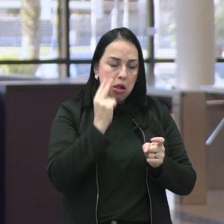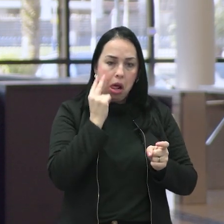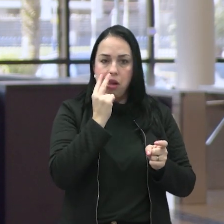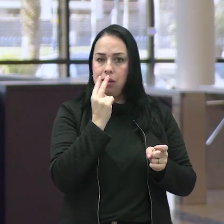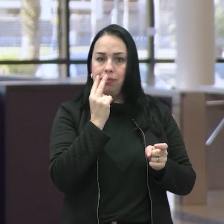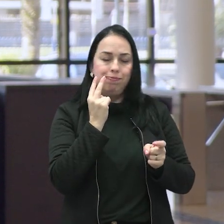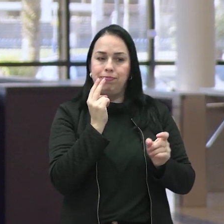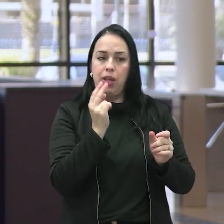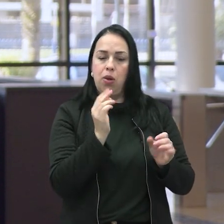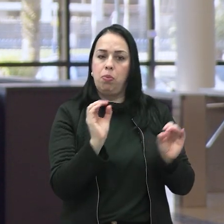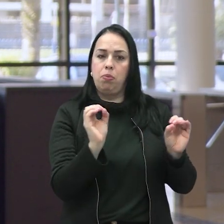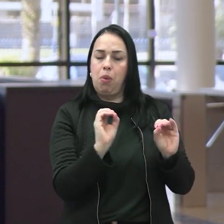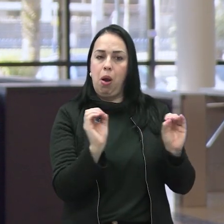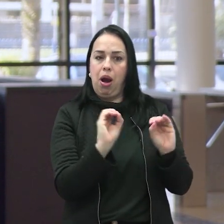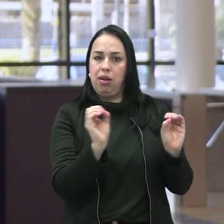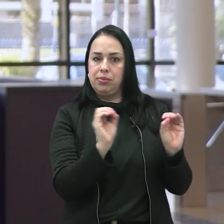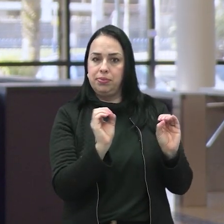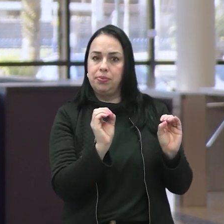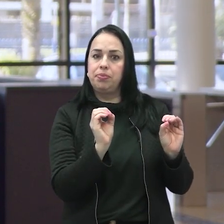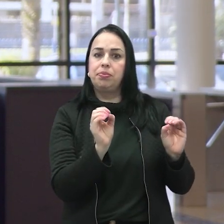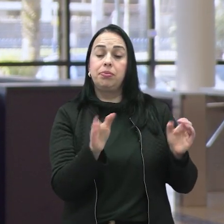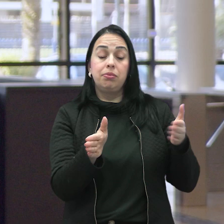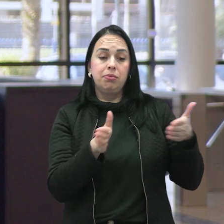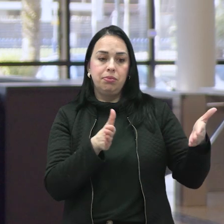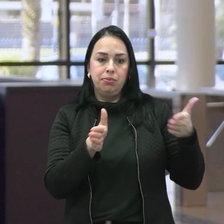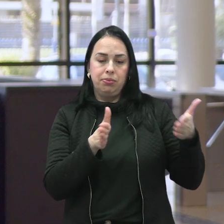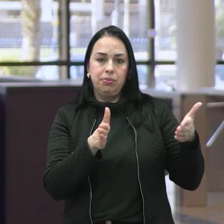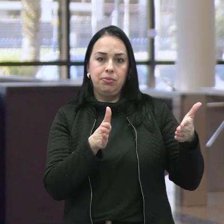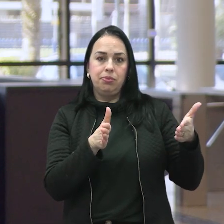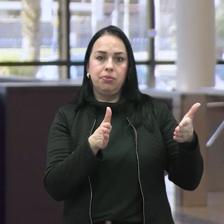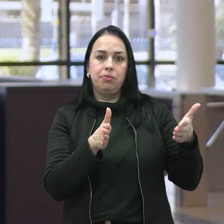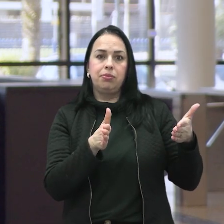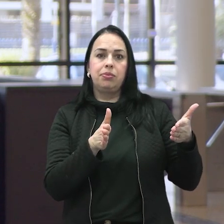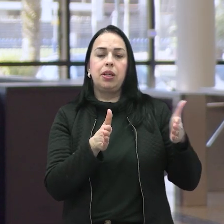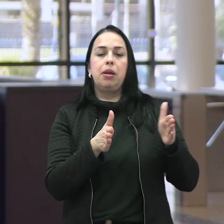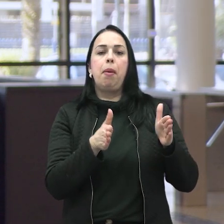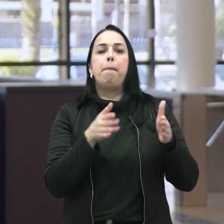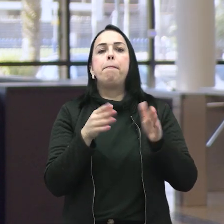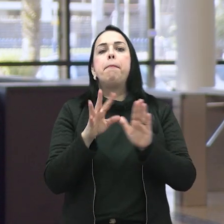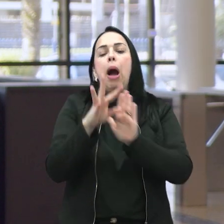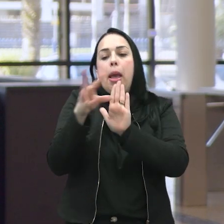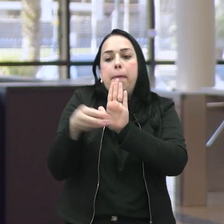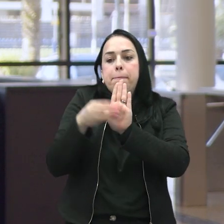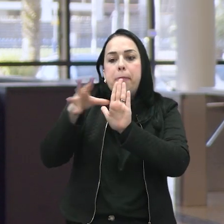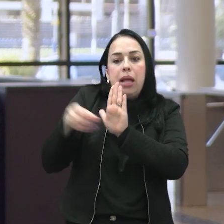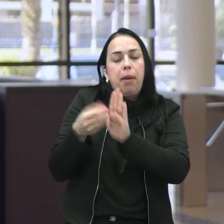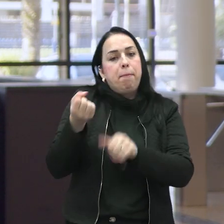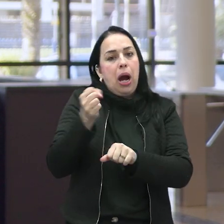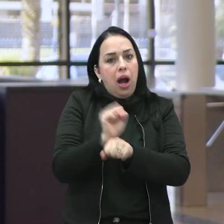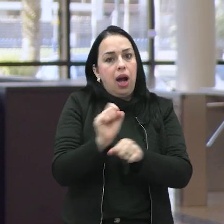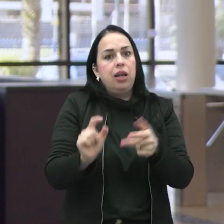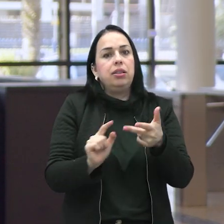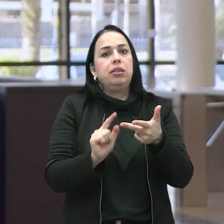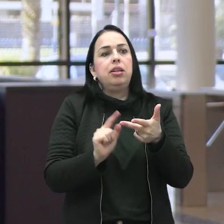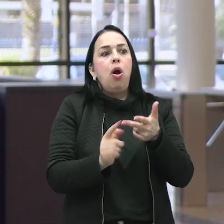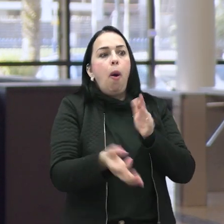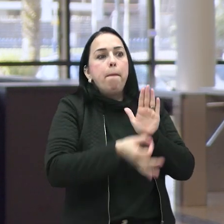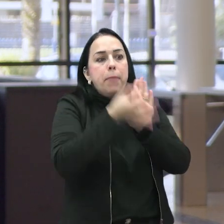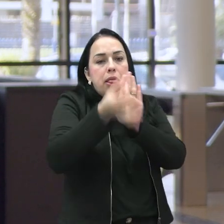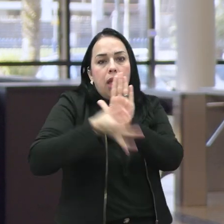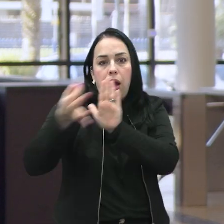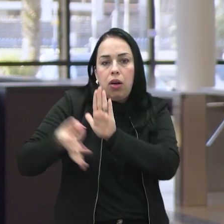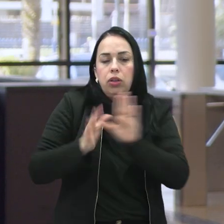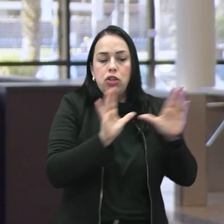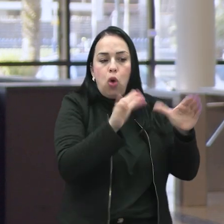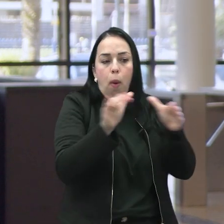quanto a sessão de ordem do dia não acontecem nesse período, né? Os prazos de emenda ficam suspensos, os prazos